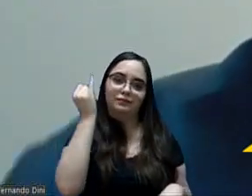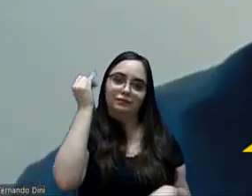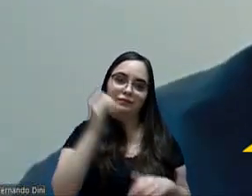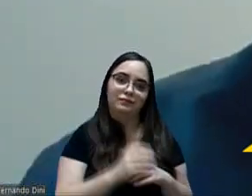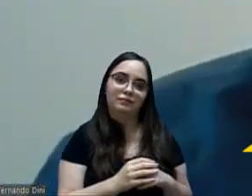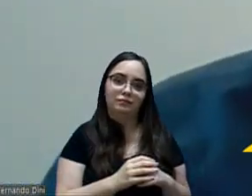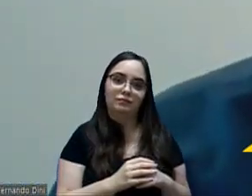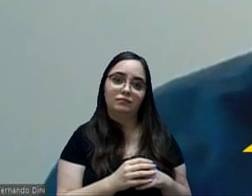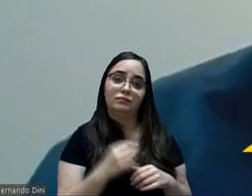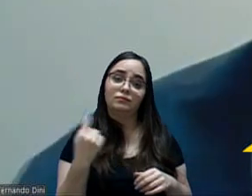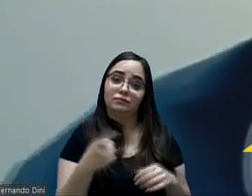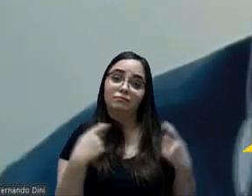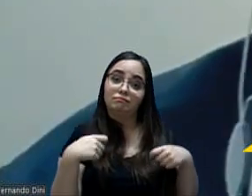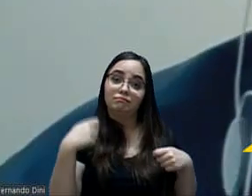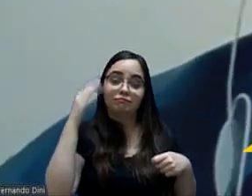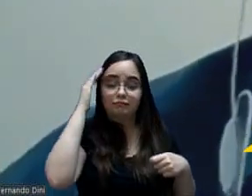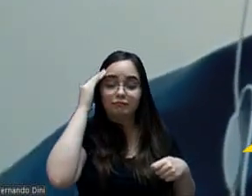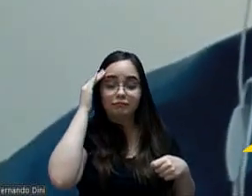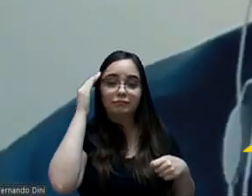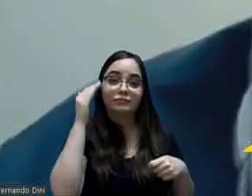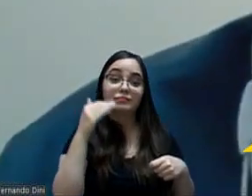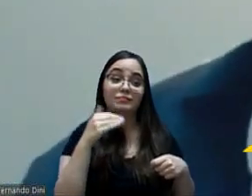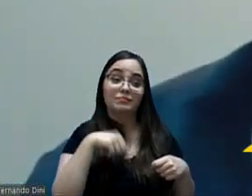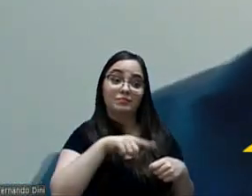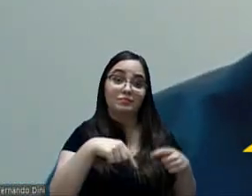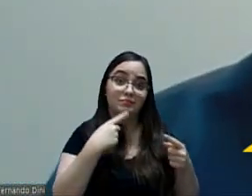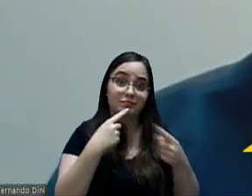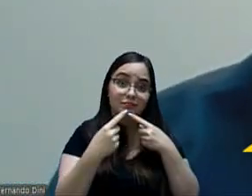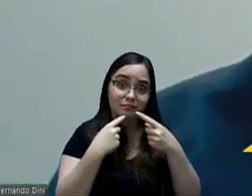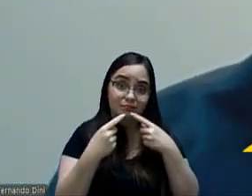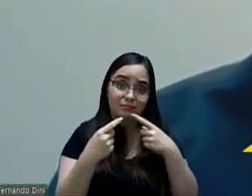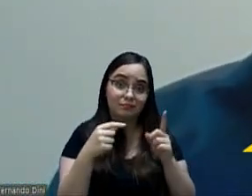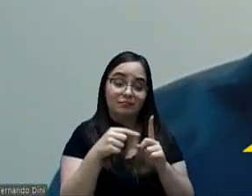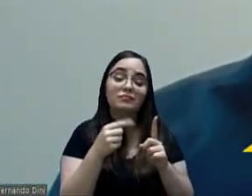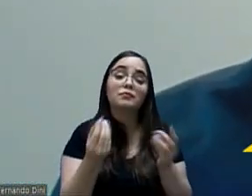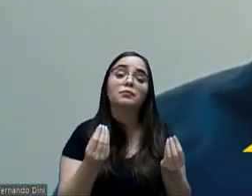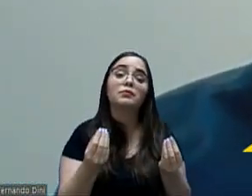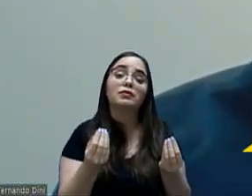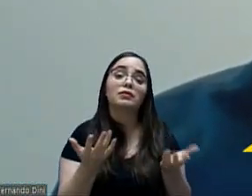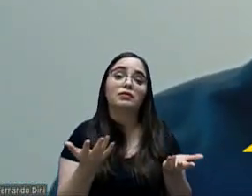temos que ter consciência é que essa discussão é uma discussão